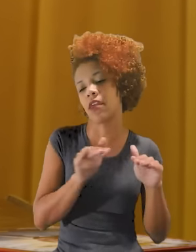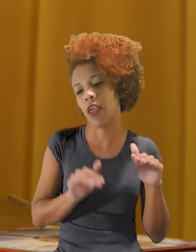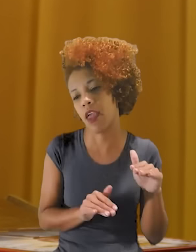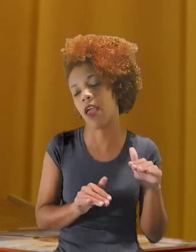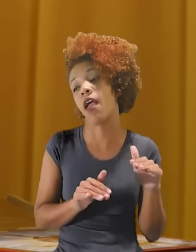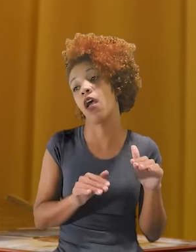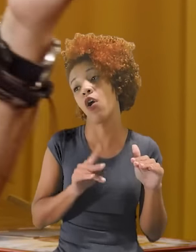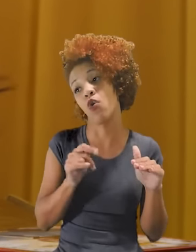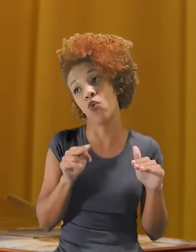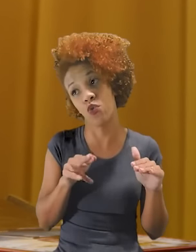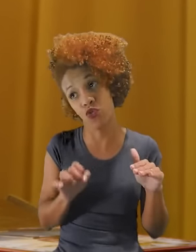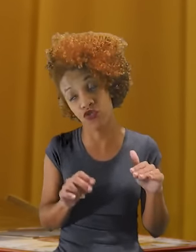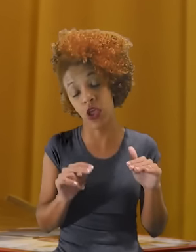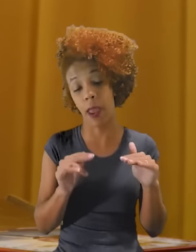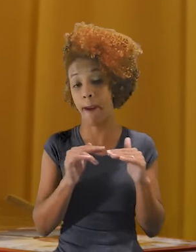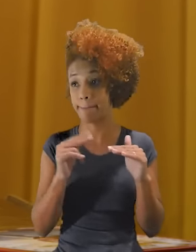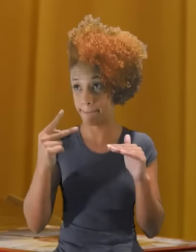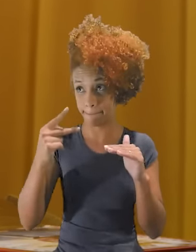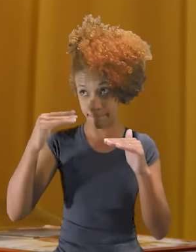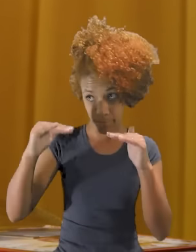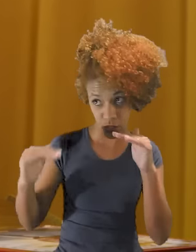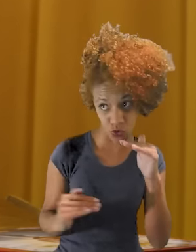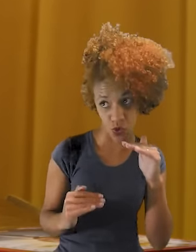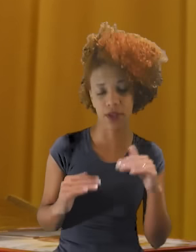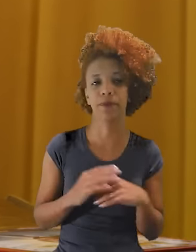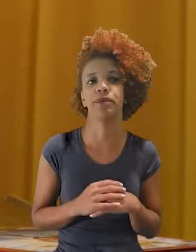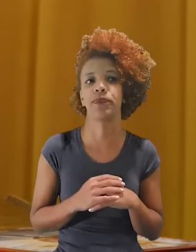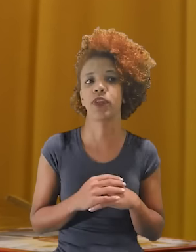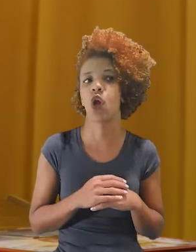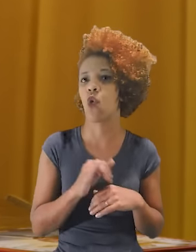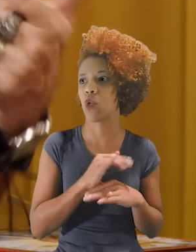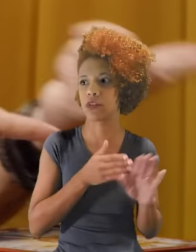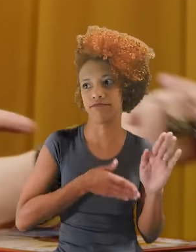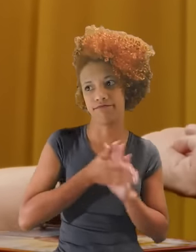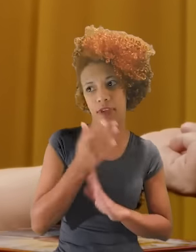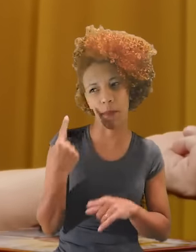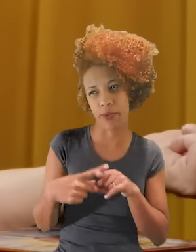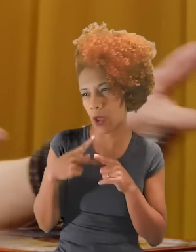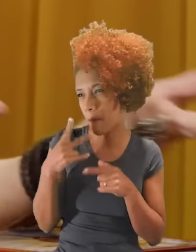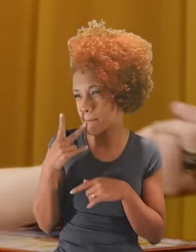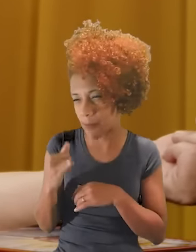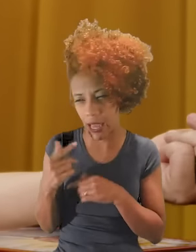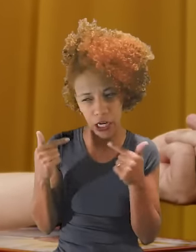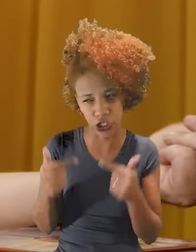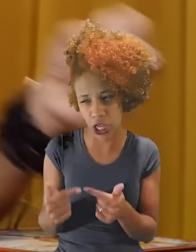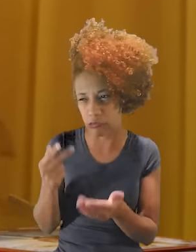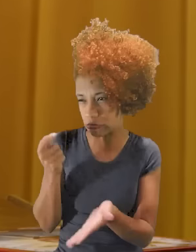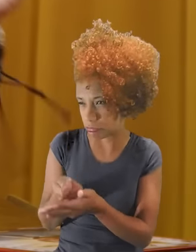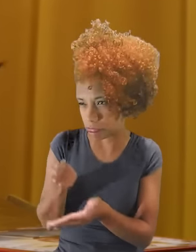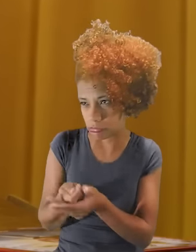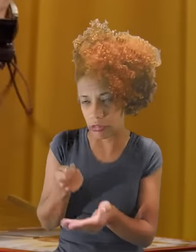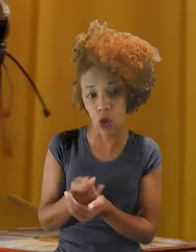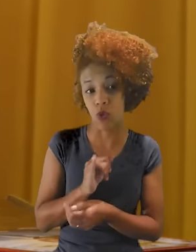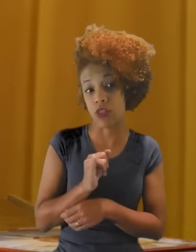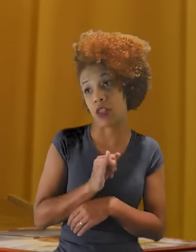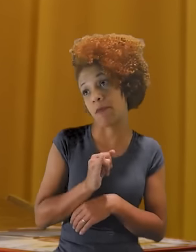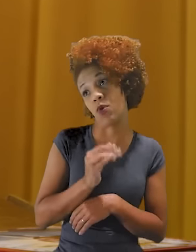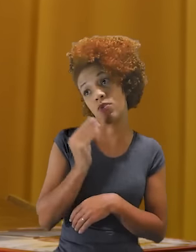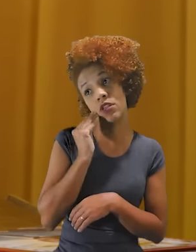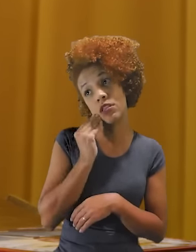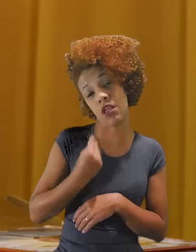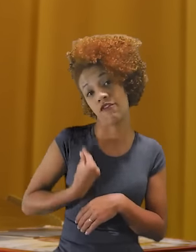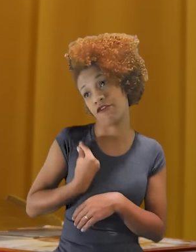a menor da família, com 2 anos a menos que o Disney. Quando os irmãos vazaram, porque o pai era casca, era chato, os irmãos foram tentar a vida. E